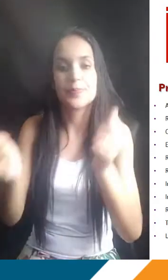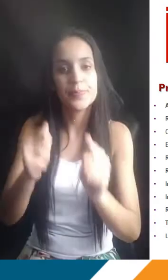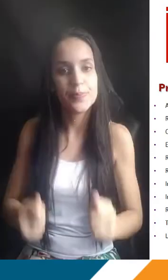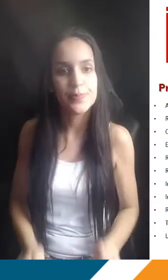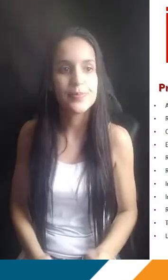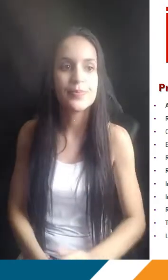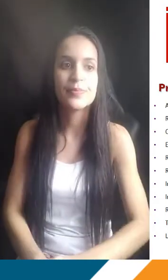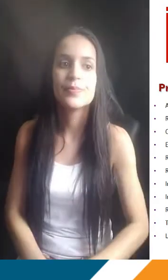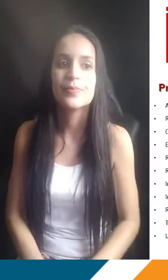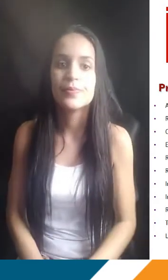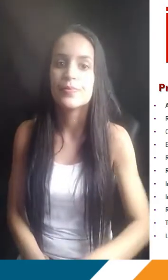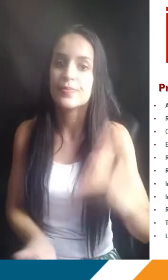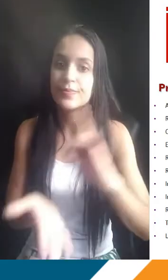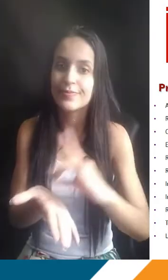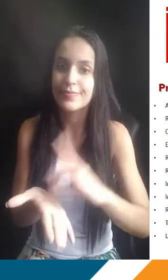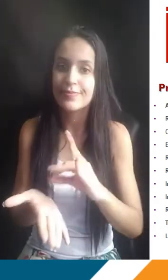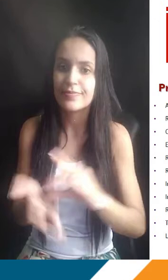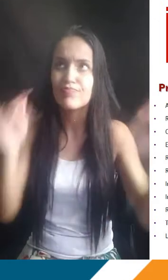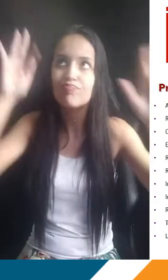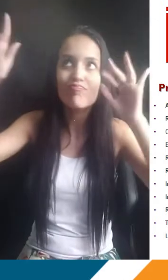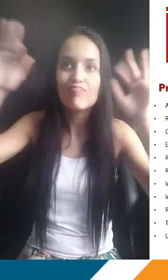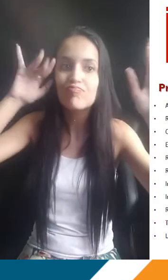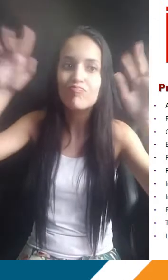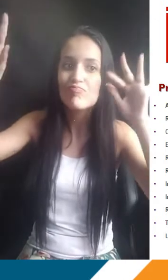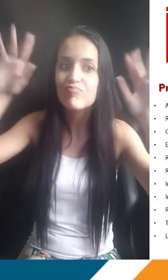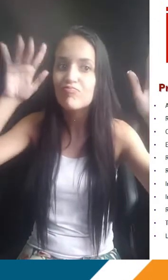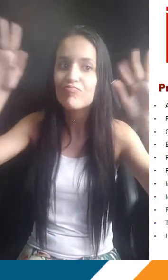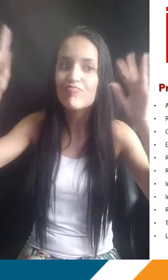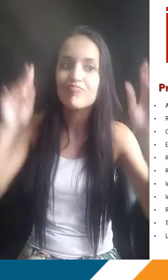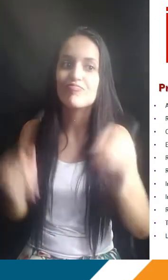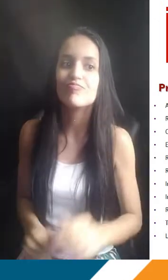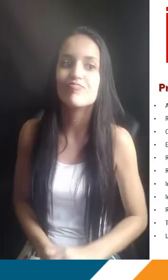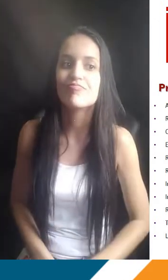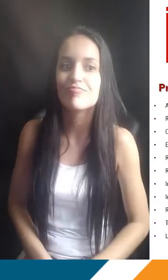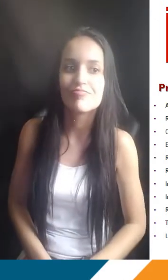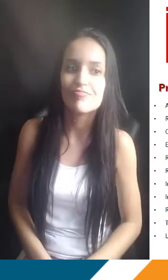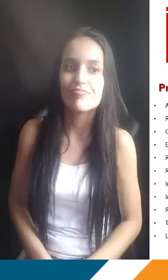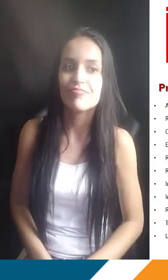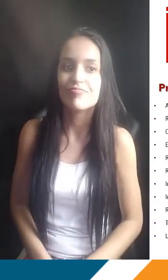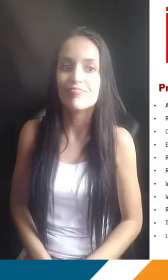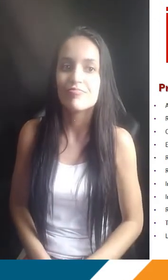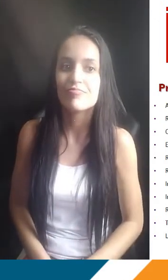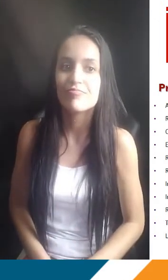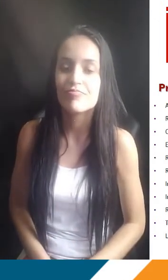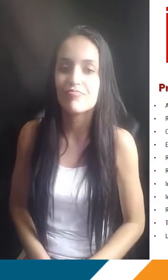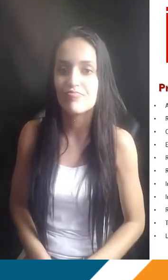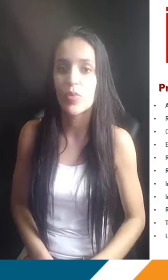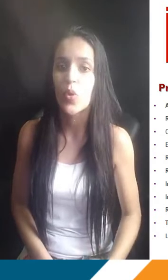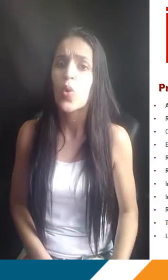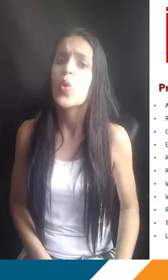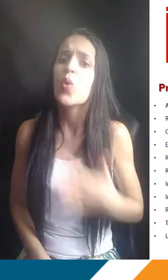experimentação artística através da ficção experimental, o realismo fantástico, com os contos fantásticos, o retorno